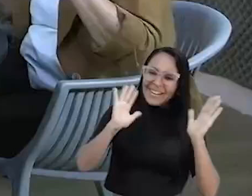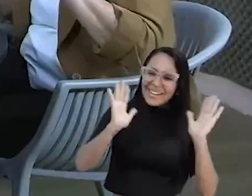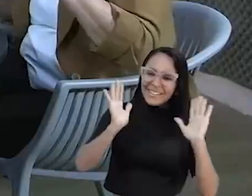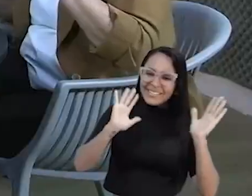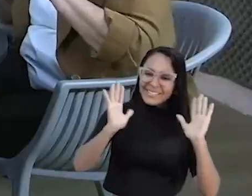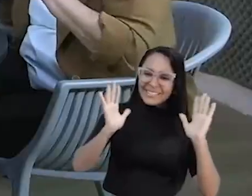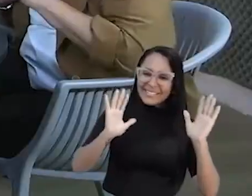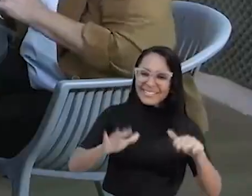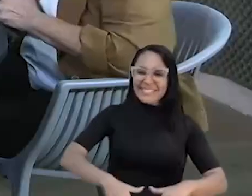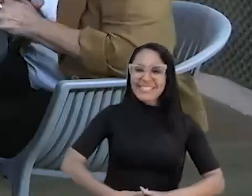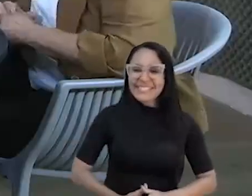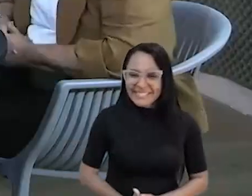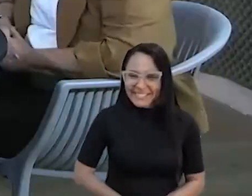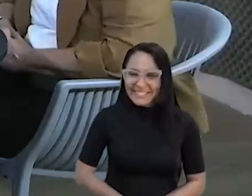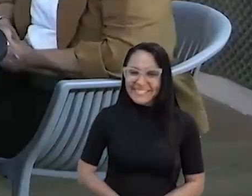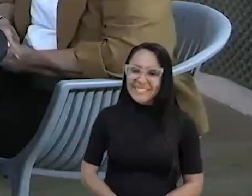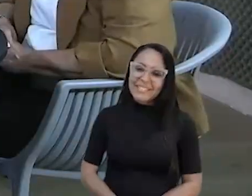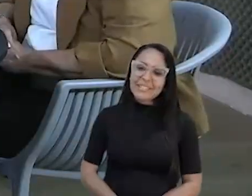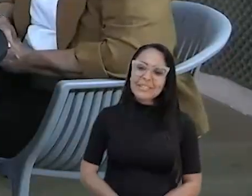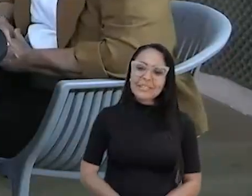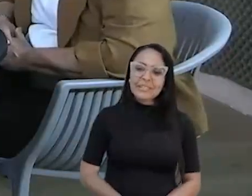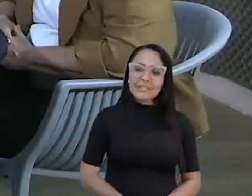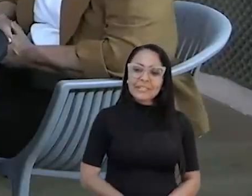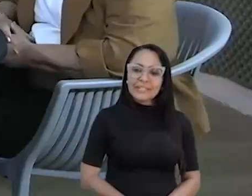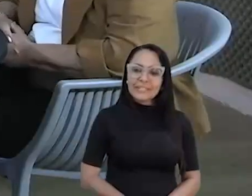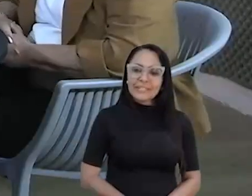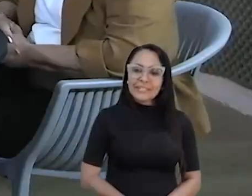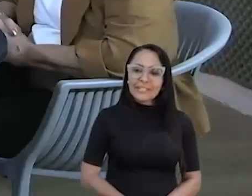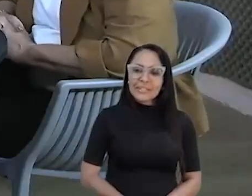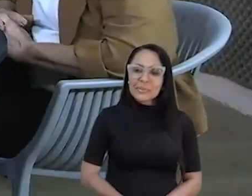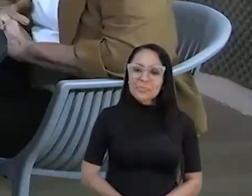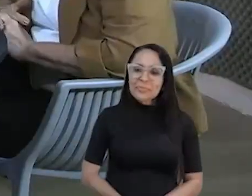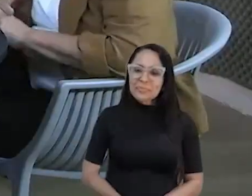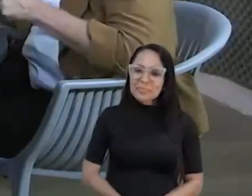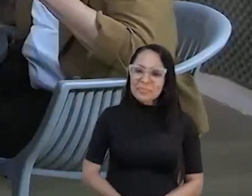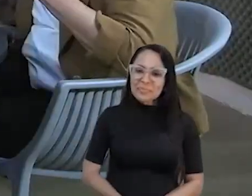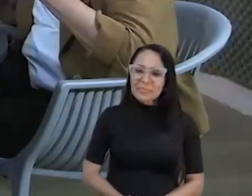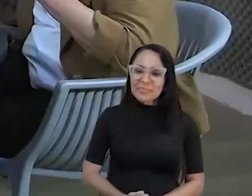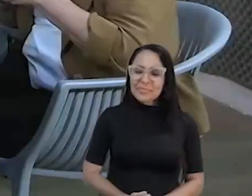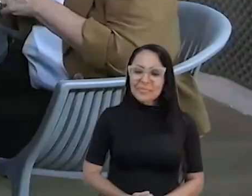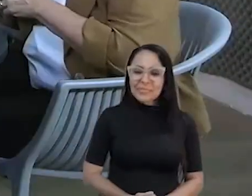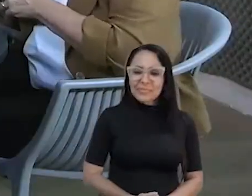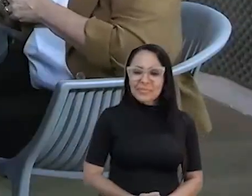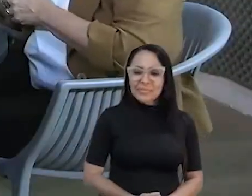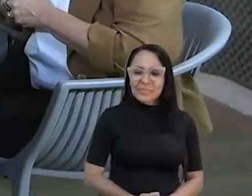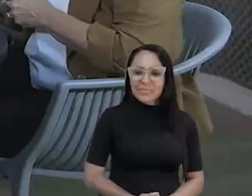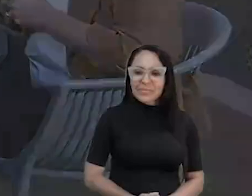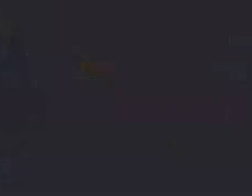gente. Gostem, tchau. curtem, compartilhem e até a próxima. Até a próxima, gente.